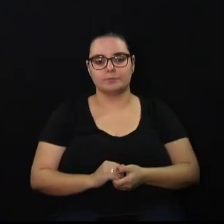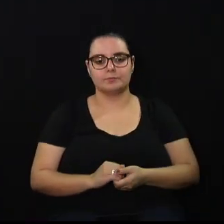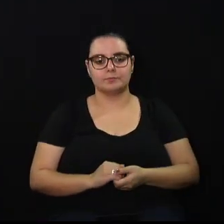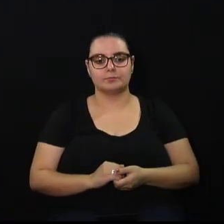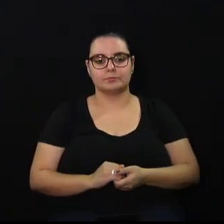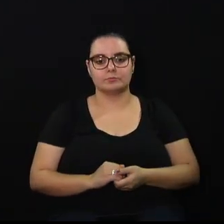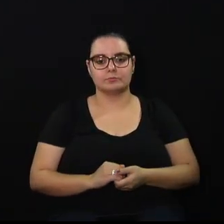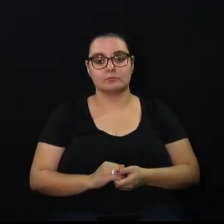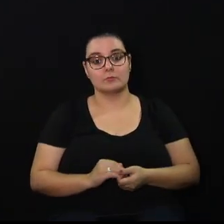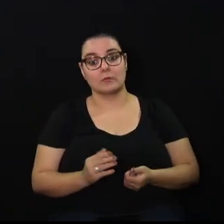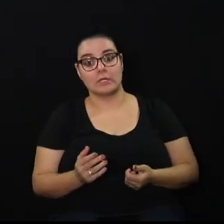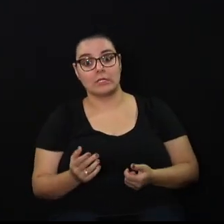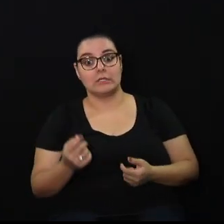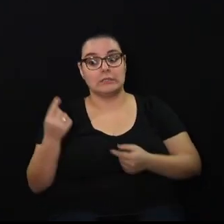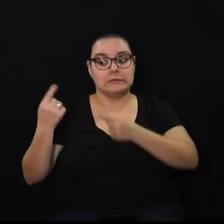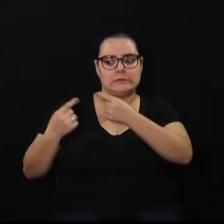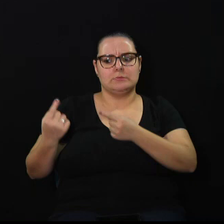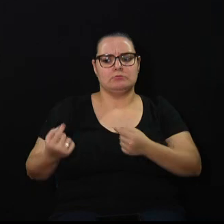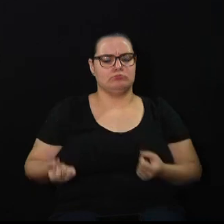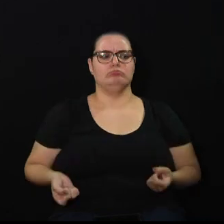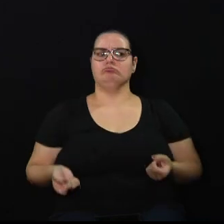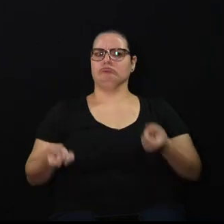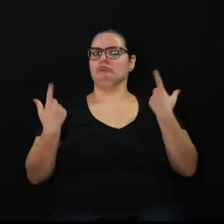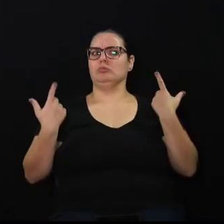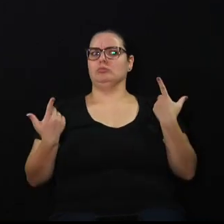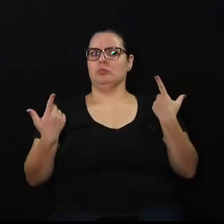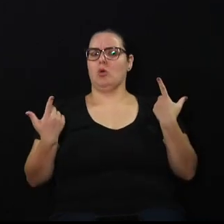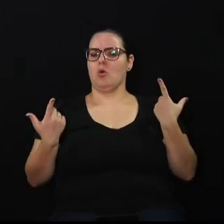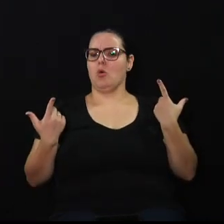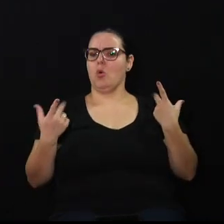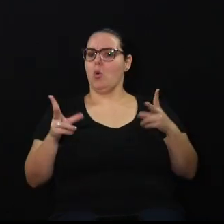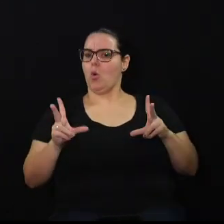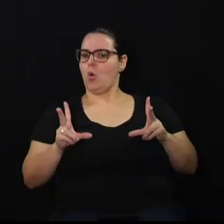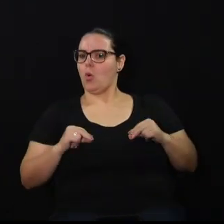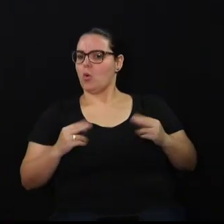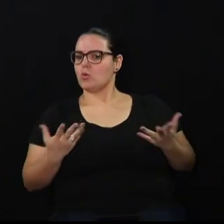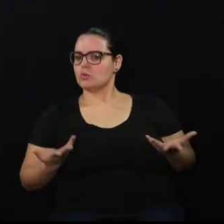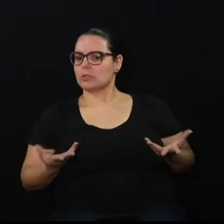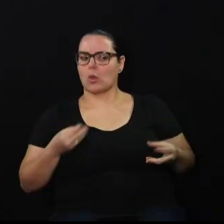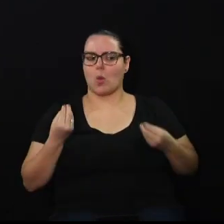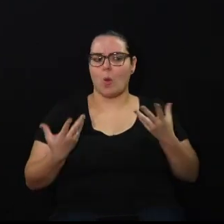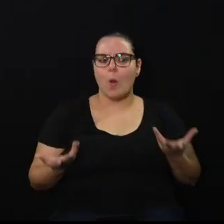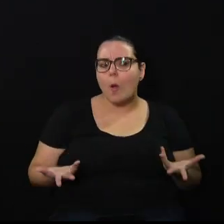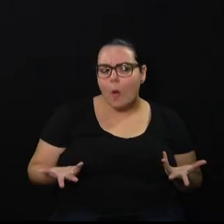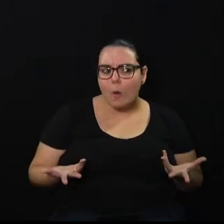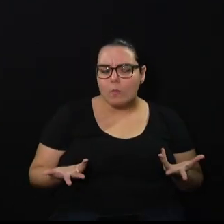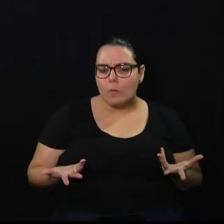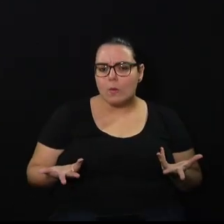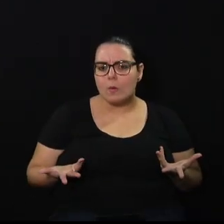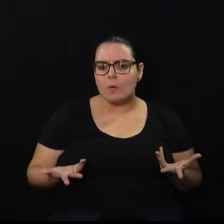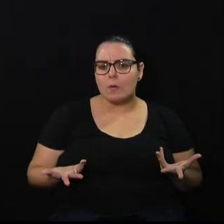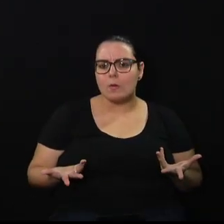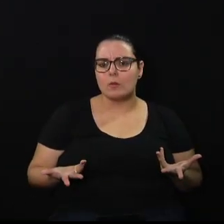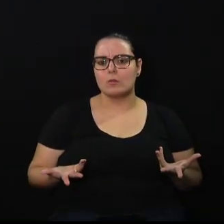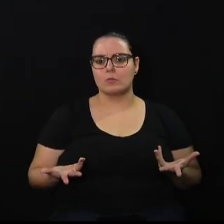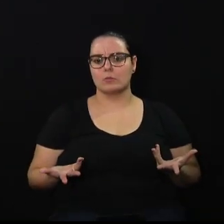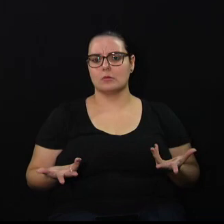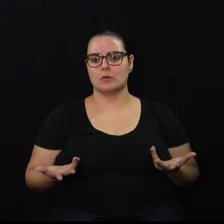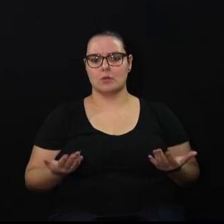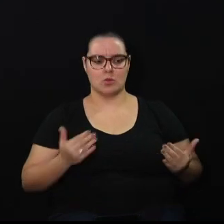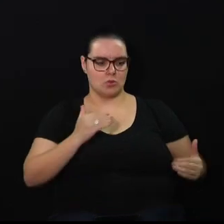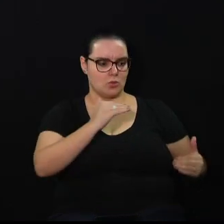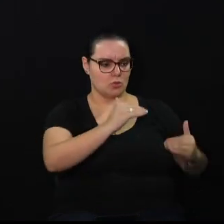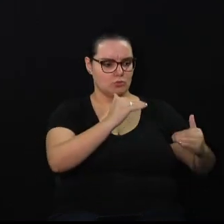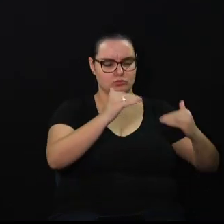causa bastante estranhamento isso é uma grande ruptura é é falado então nessa situação diz para entre todas as classificações